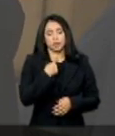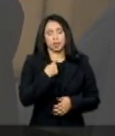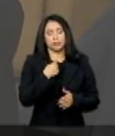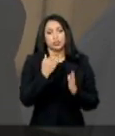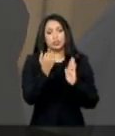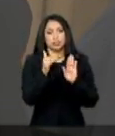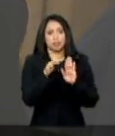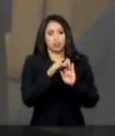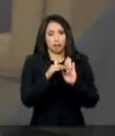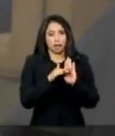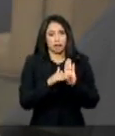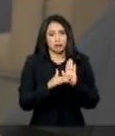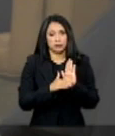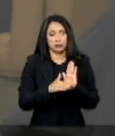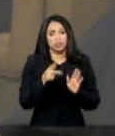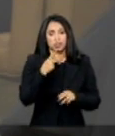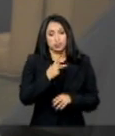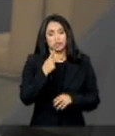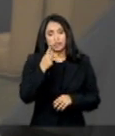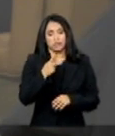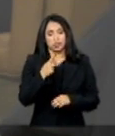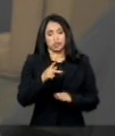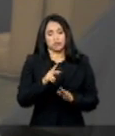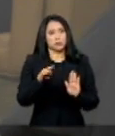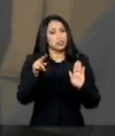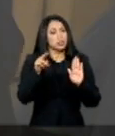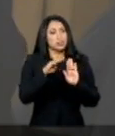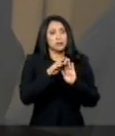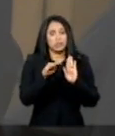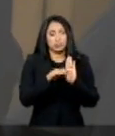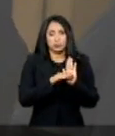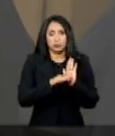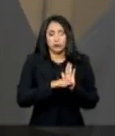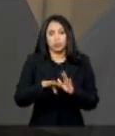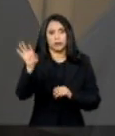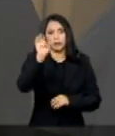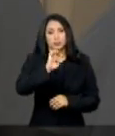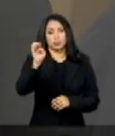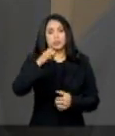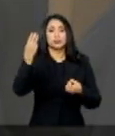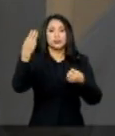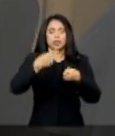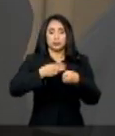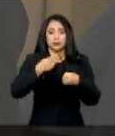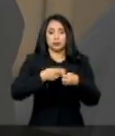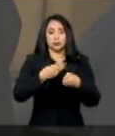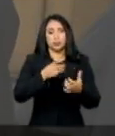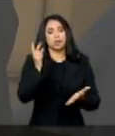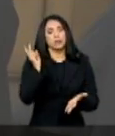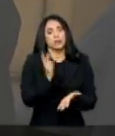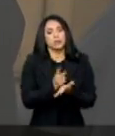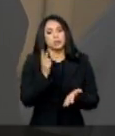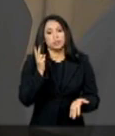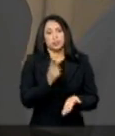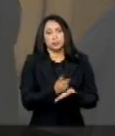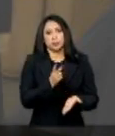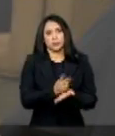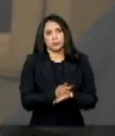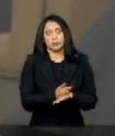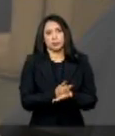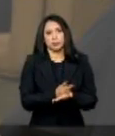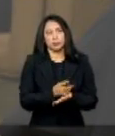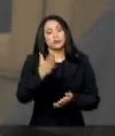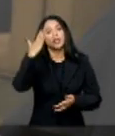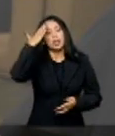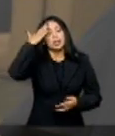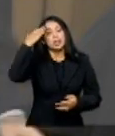e que sabem que são normas de atribuição estadual e municipal mesmo assim dita aquela norma federal que sabe